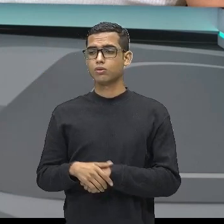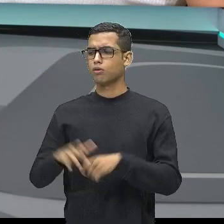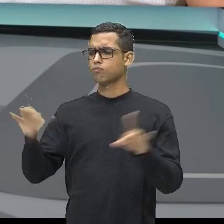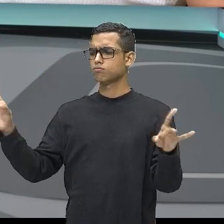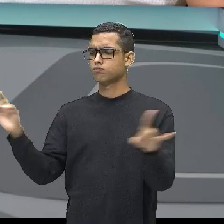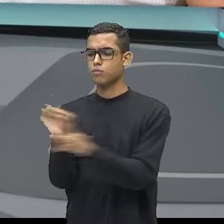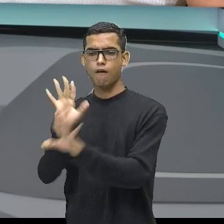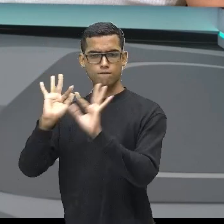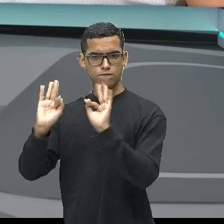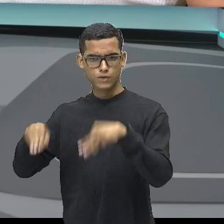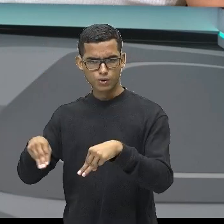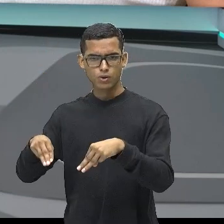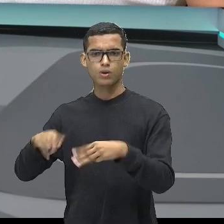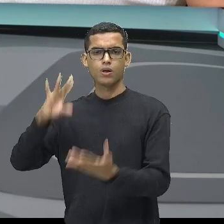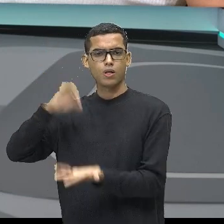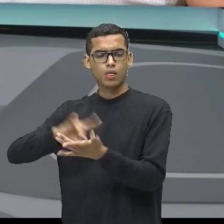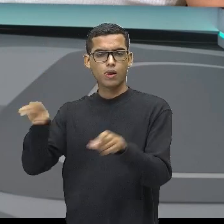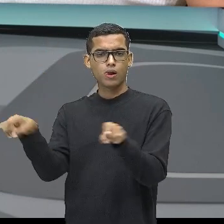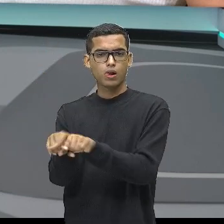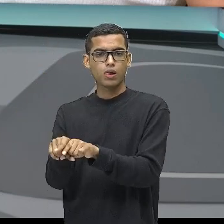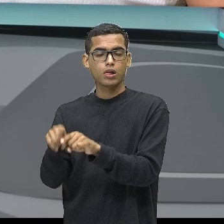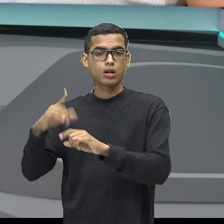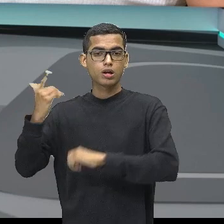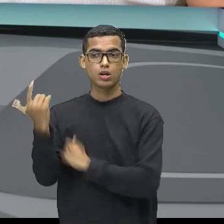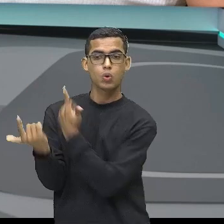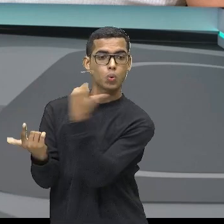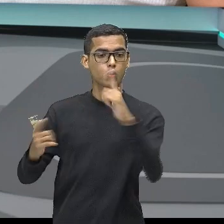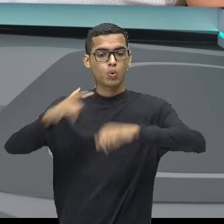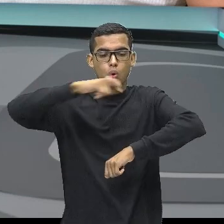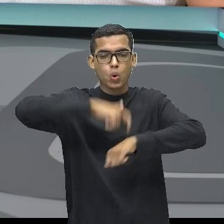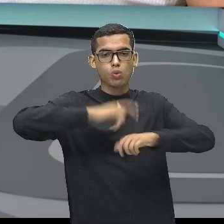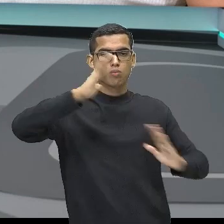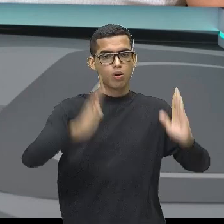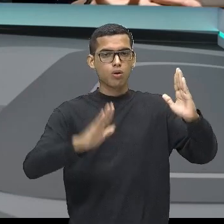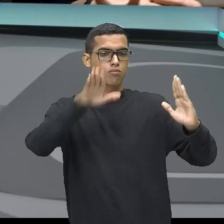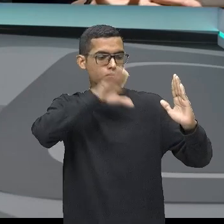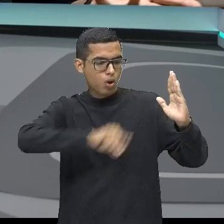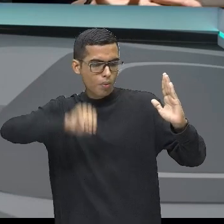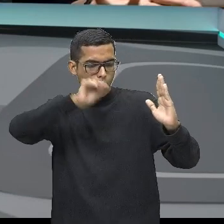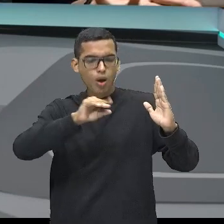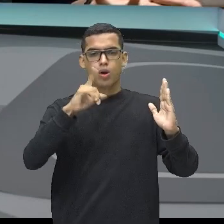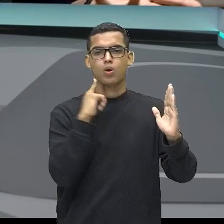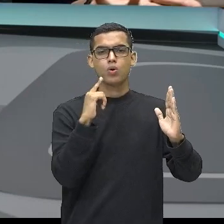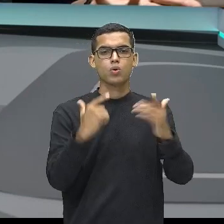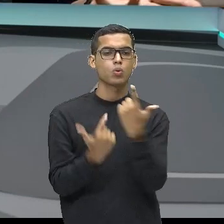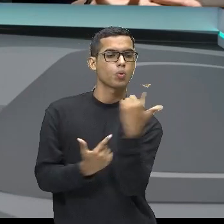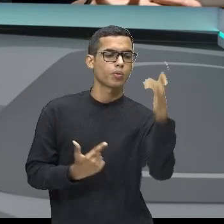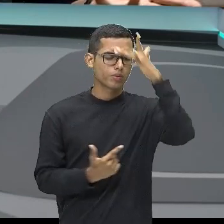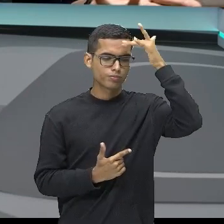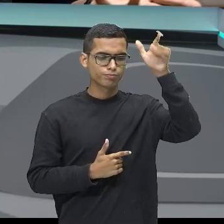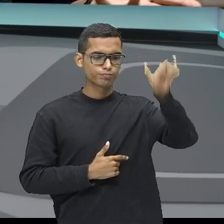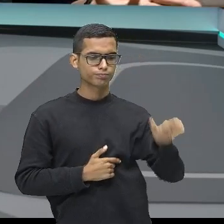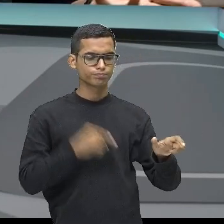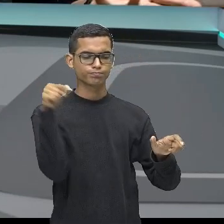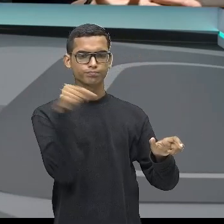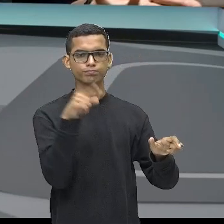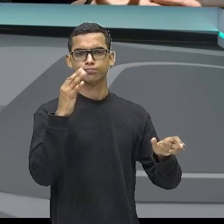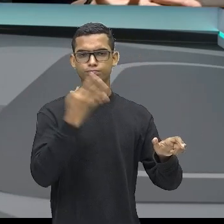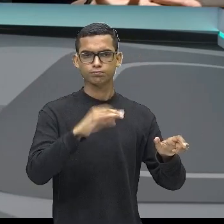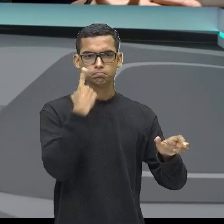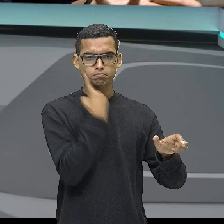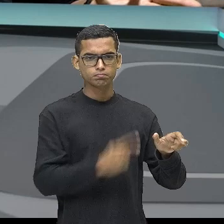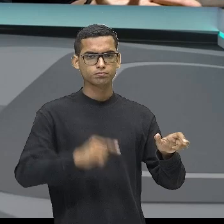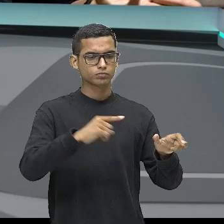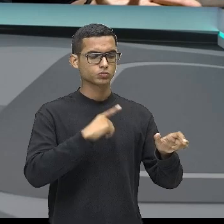que acontece? Entra um novo turno de fala, certo? Um segundo, que é o turno de fala do outro debatedor. Então, observem que